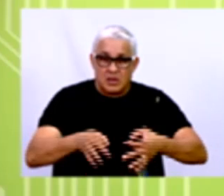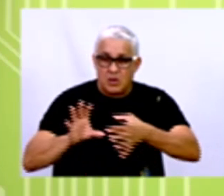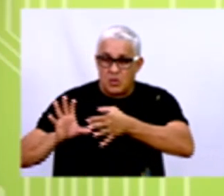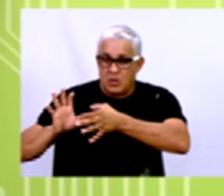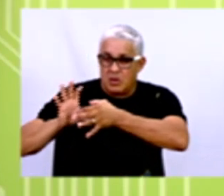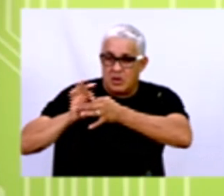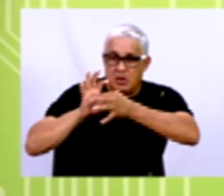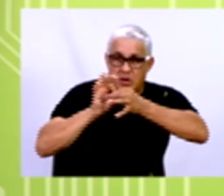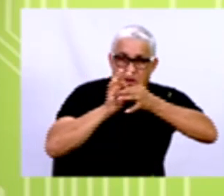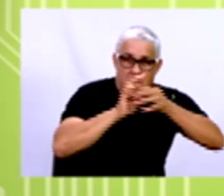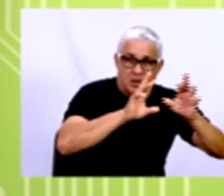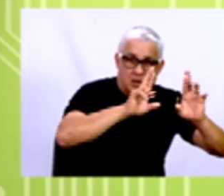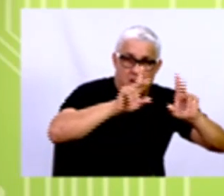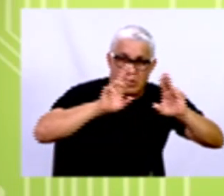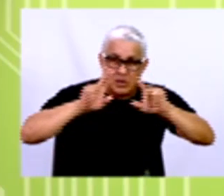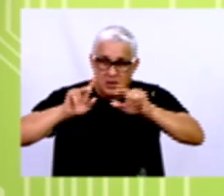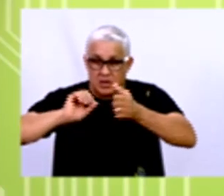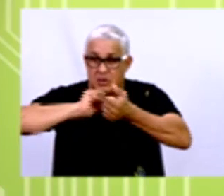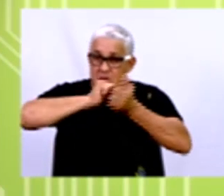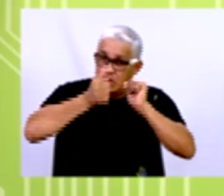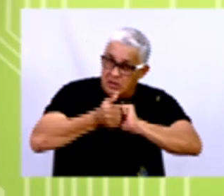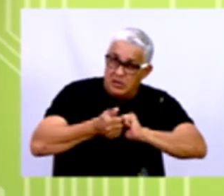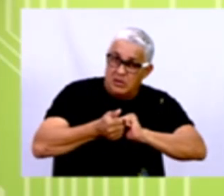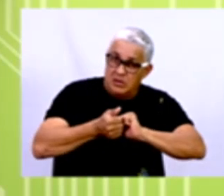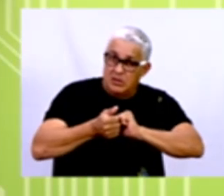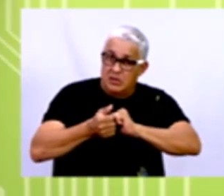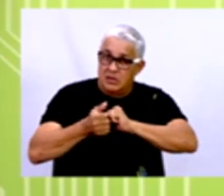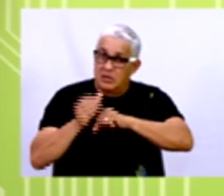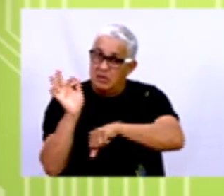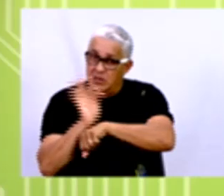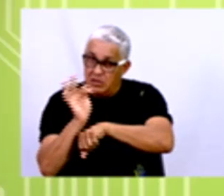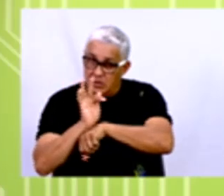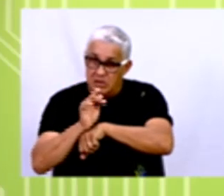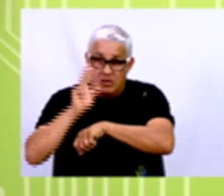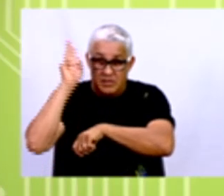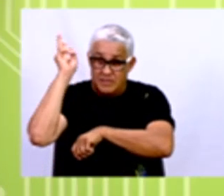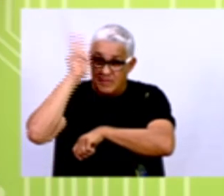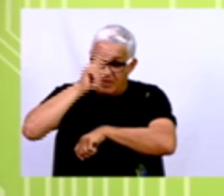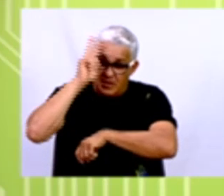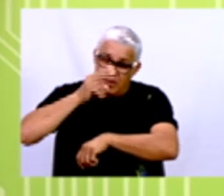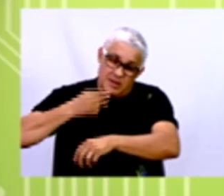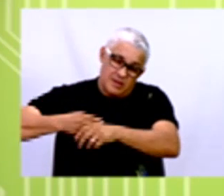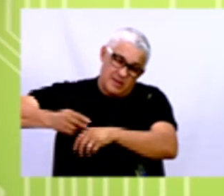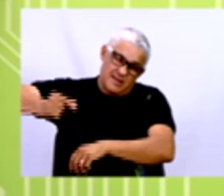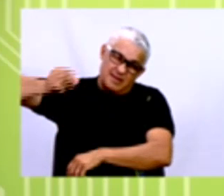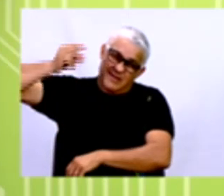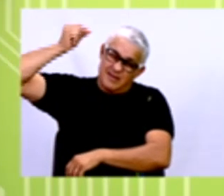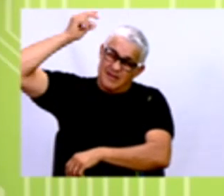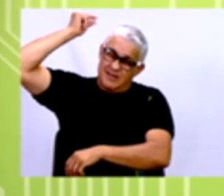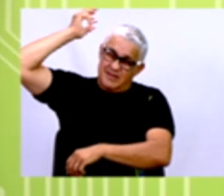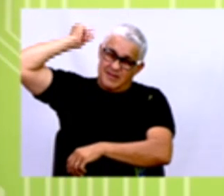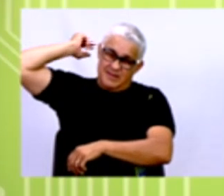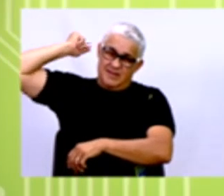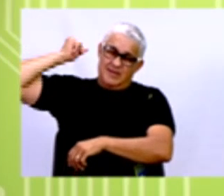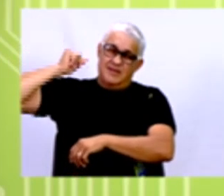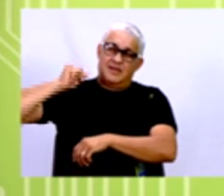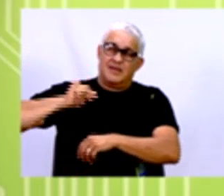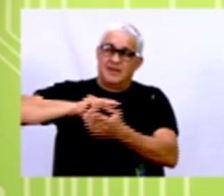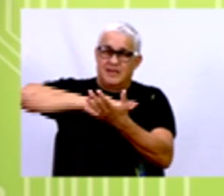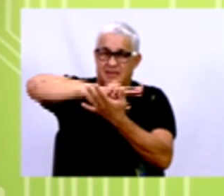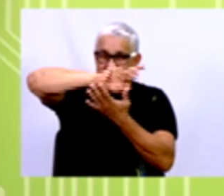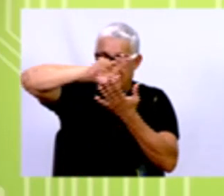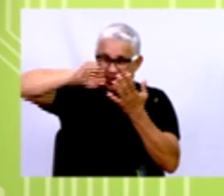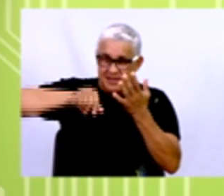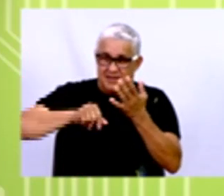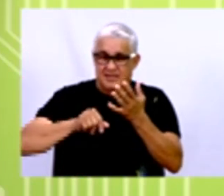é questão de adequação. E nesse vídeo nós fizemos uma verdadeira viagem, né? No tempo, com a variação histórica, a